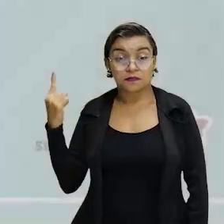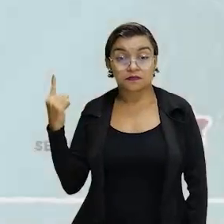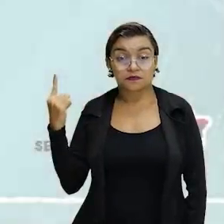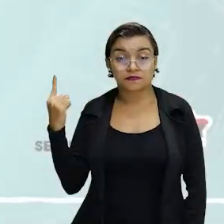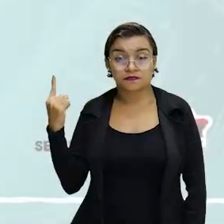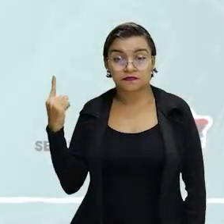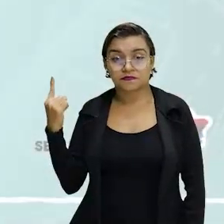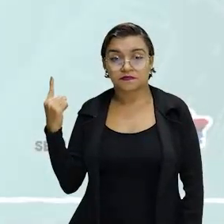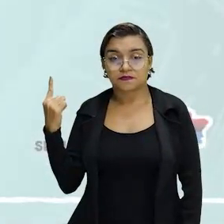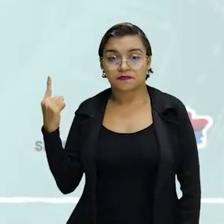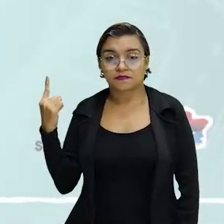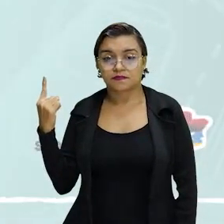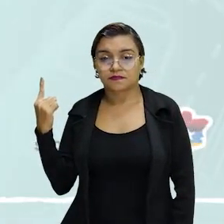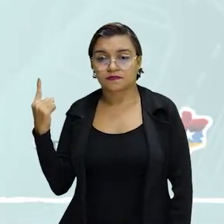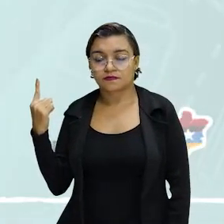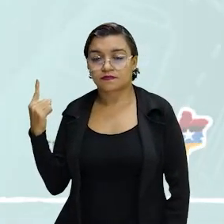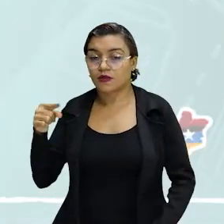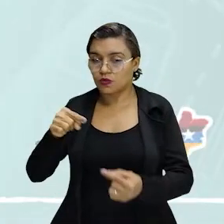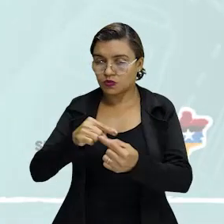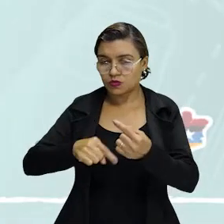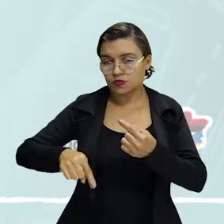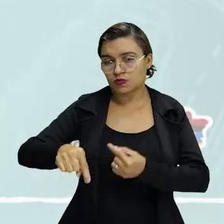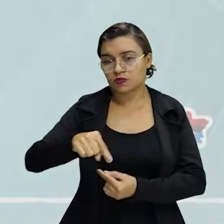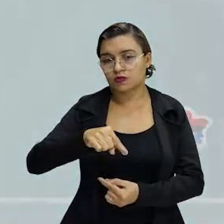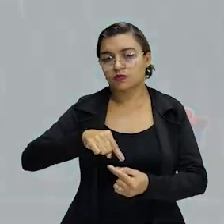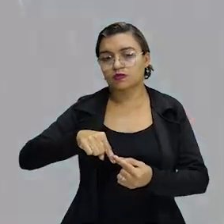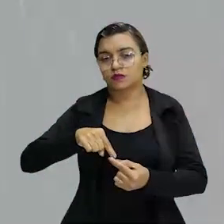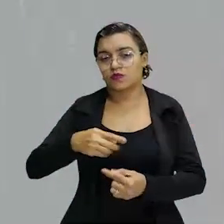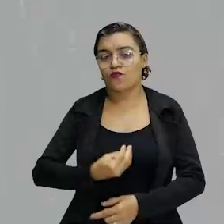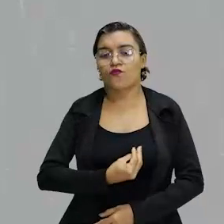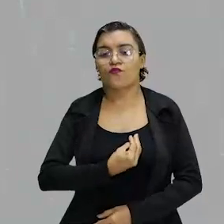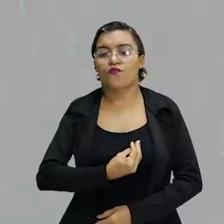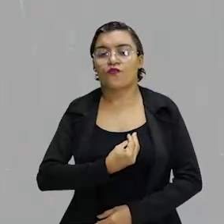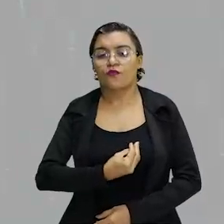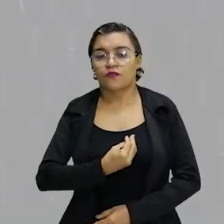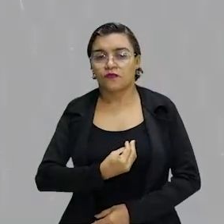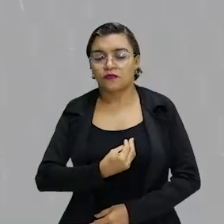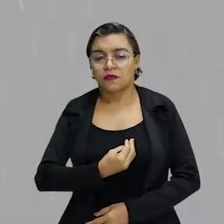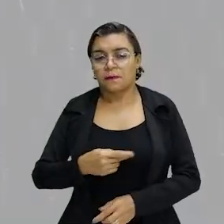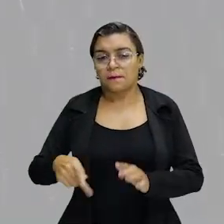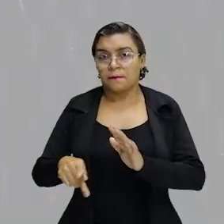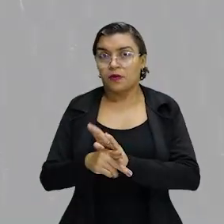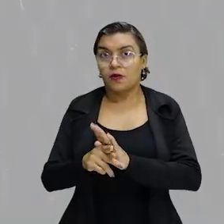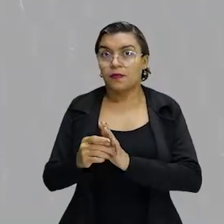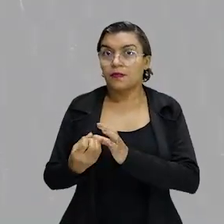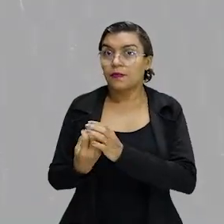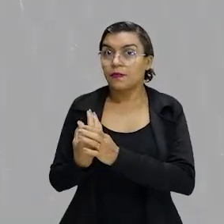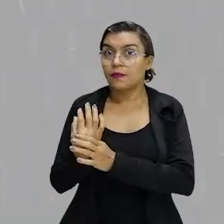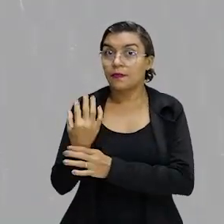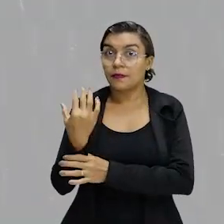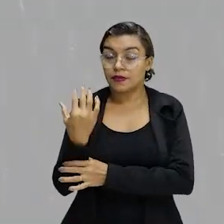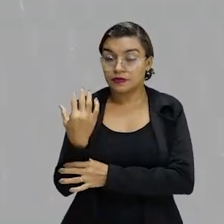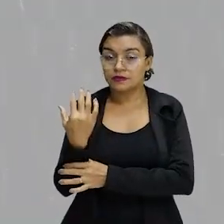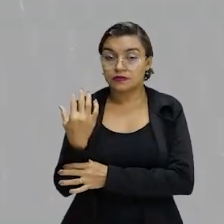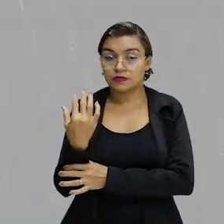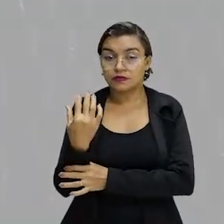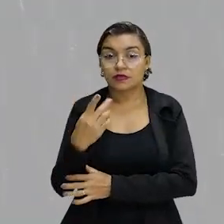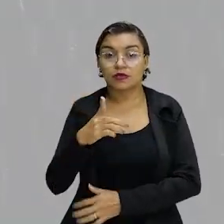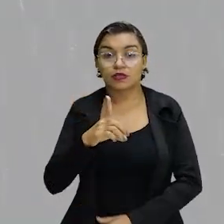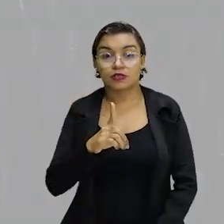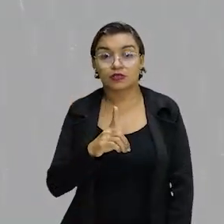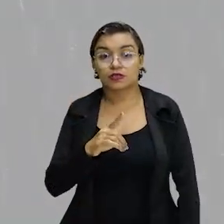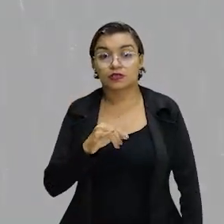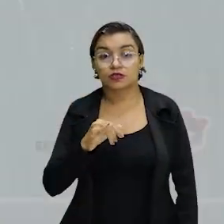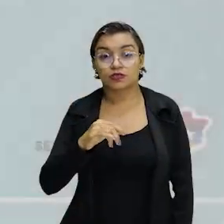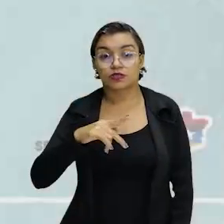zigótica. É o ciclo de vida das plantas, o ciclo de vida diplobionte,